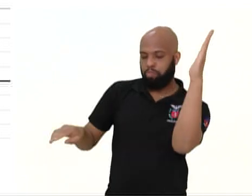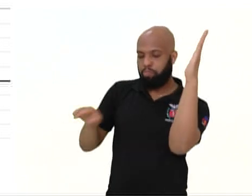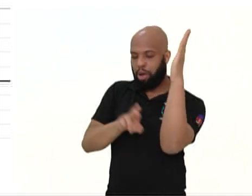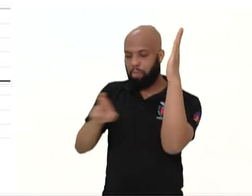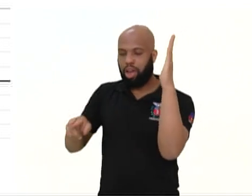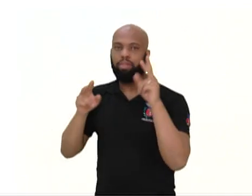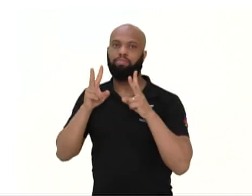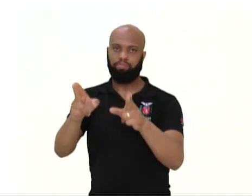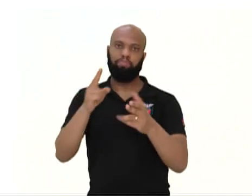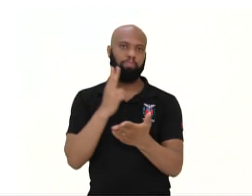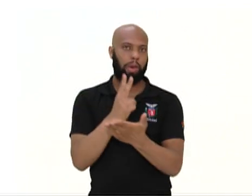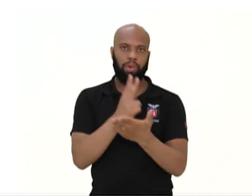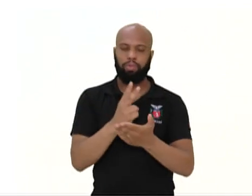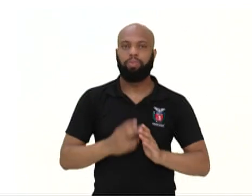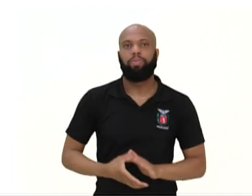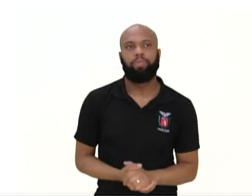caso.